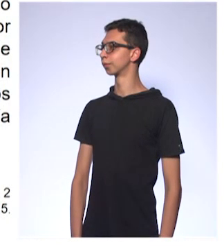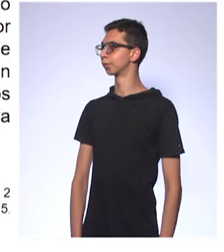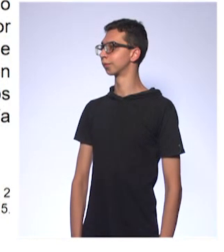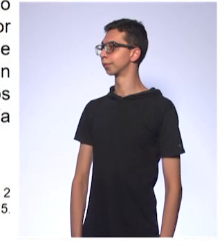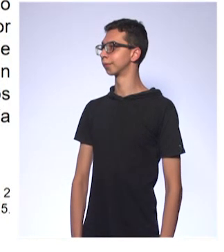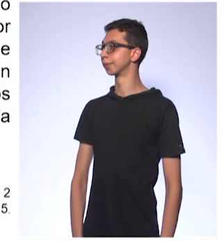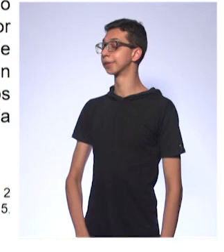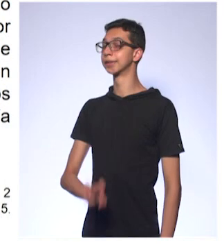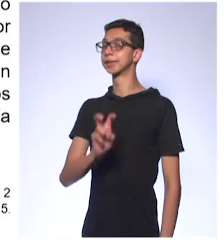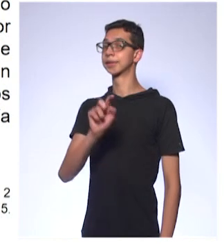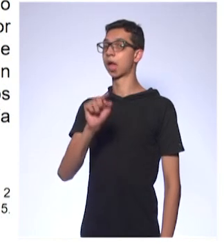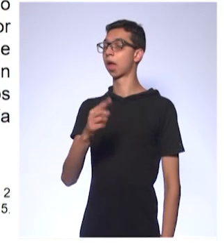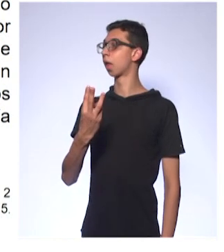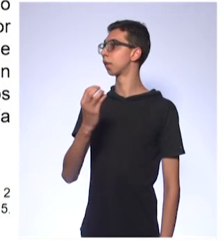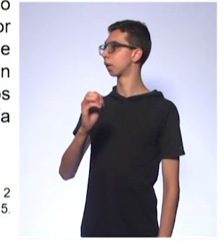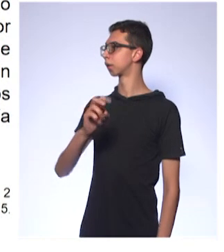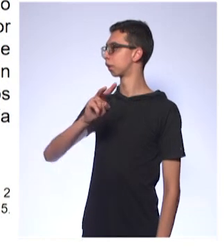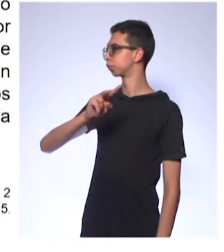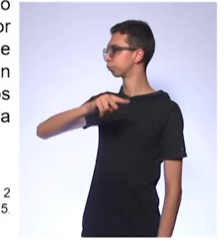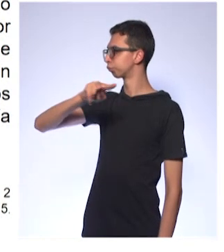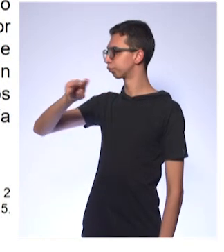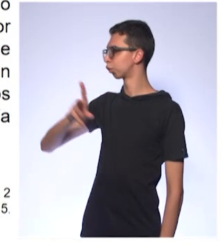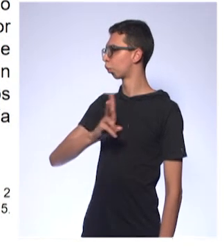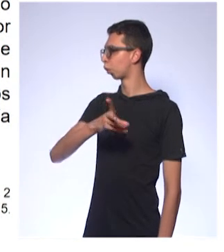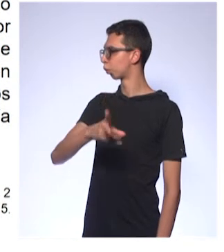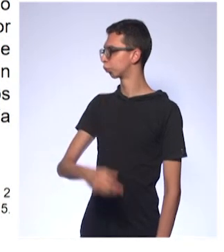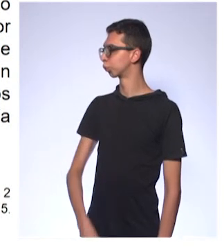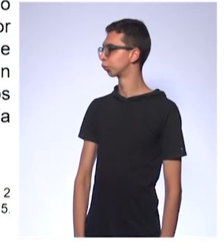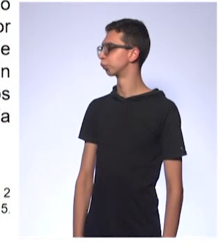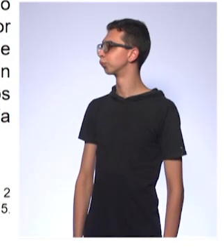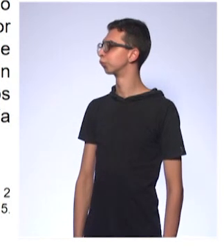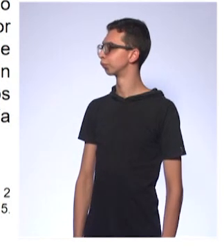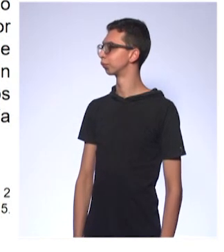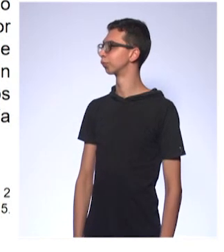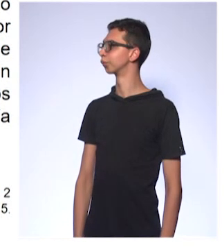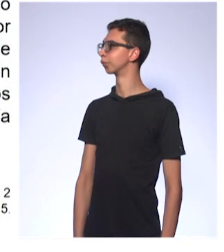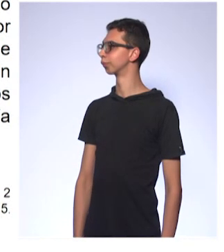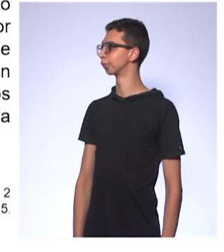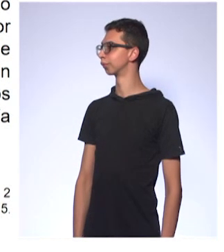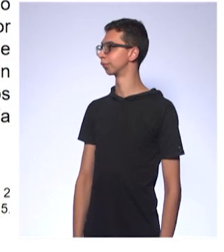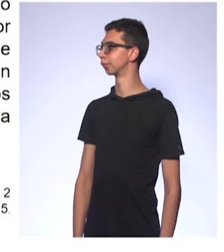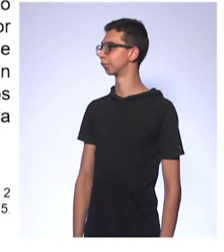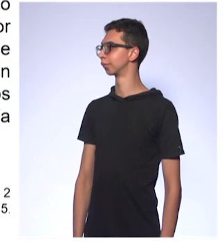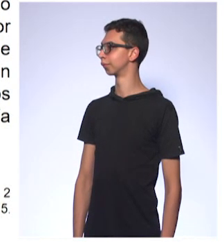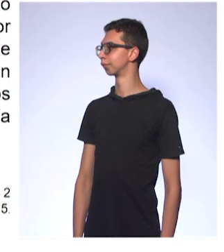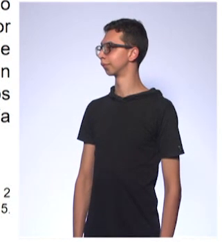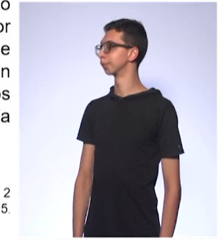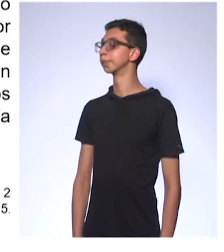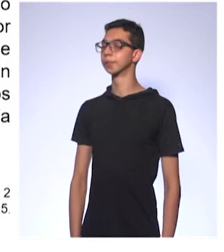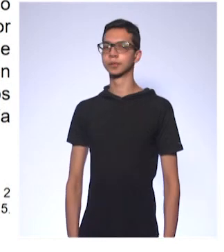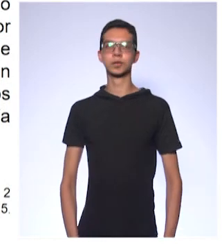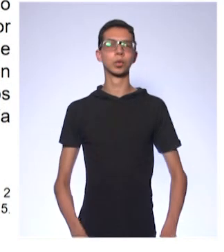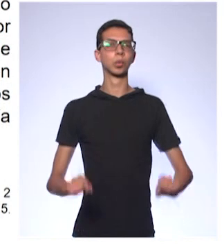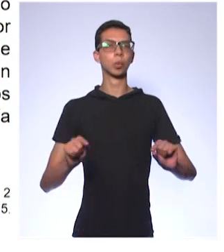para esperar um buque em que chegava el obispo. Isto é,